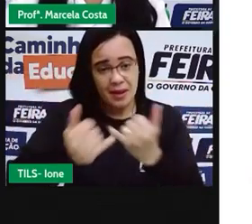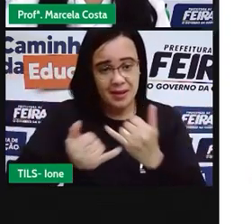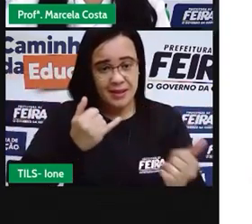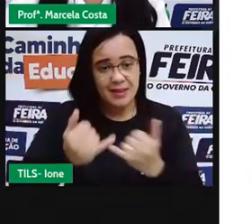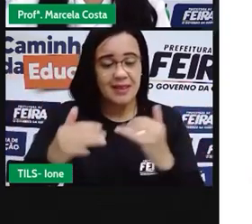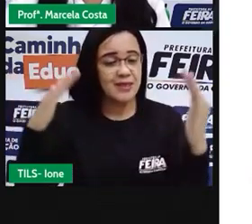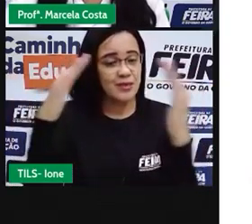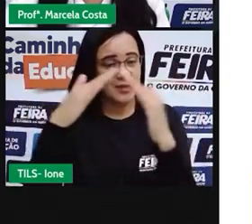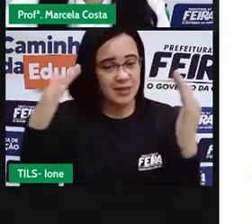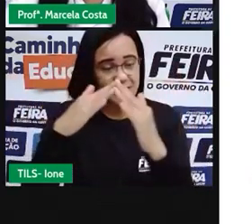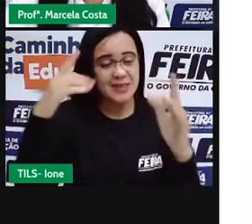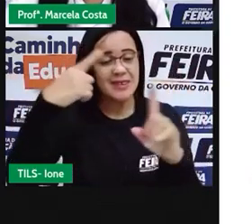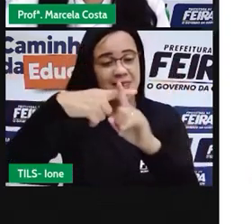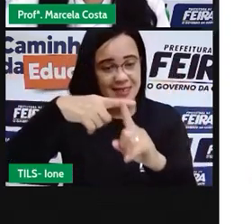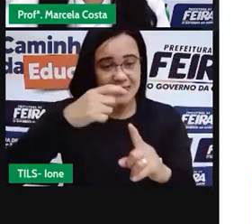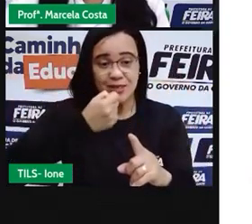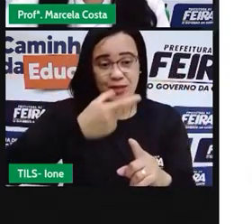Nós observamos